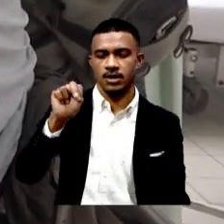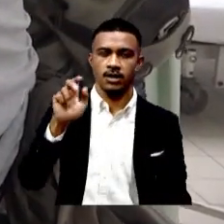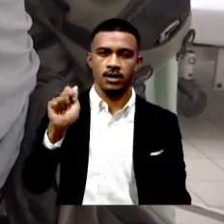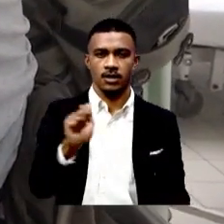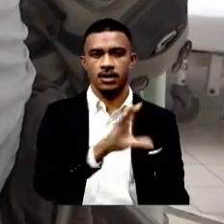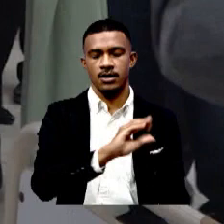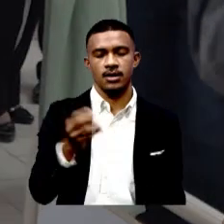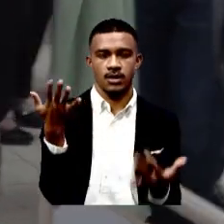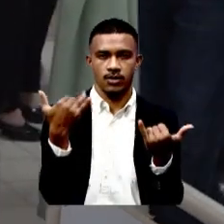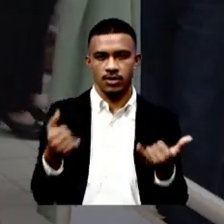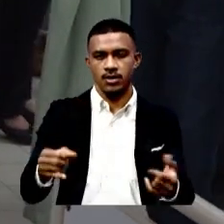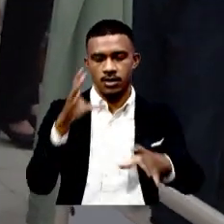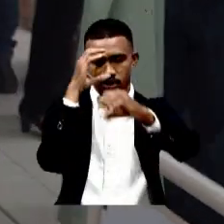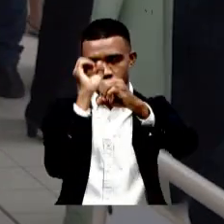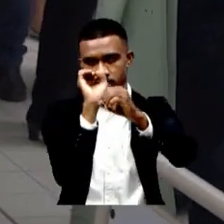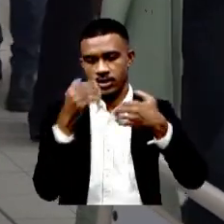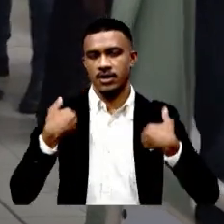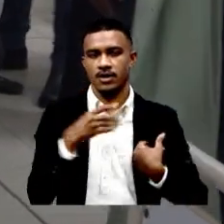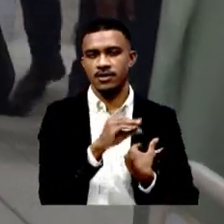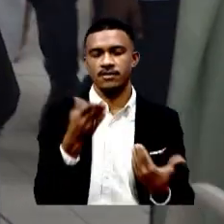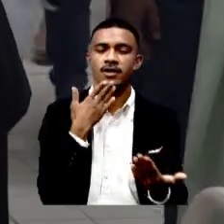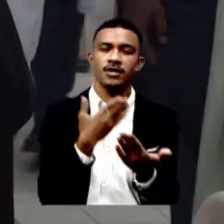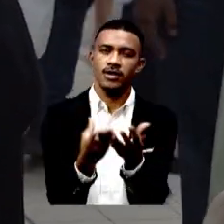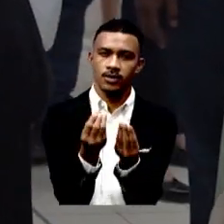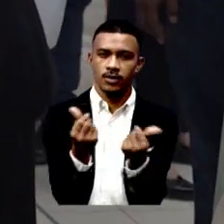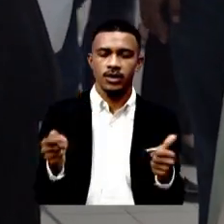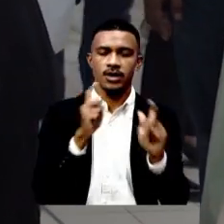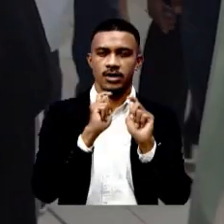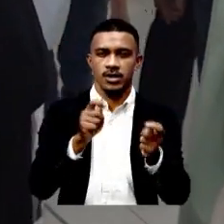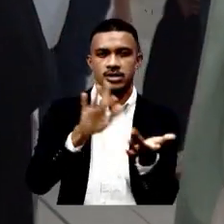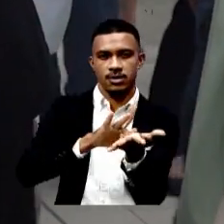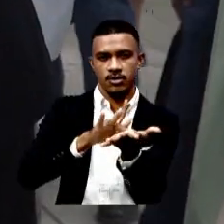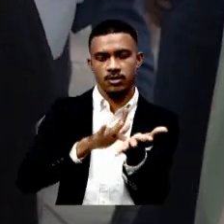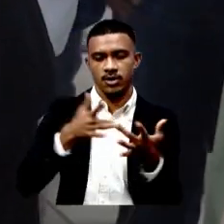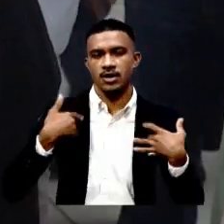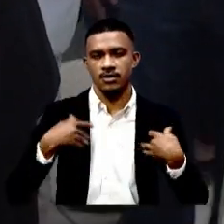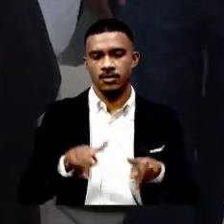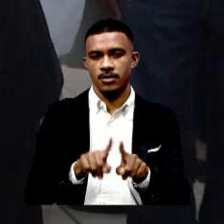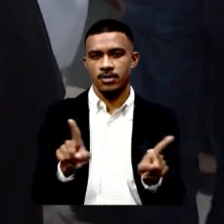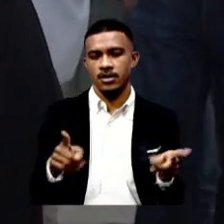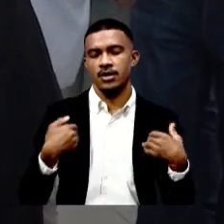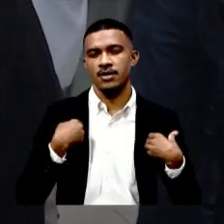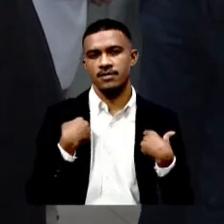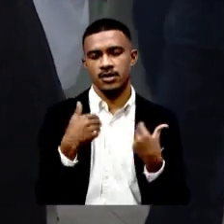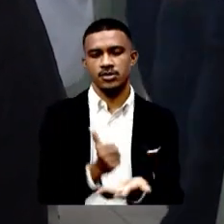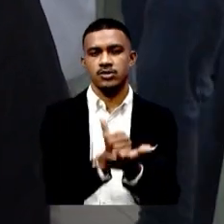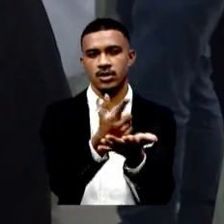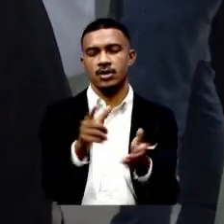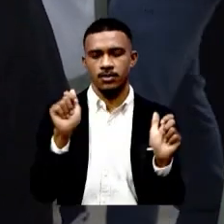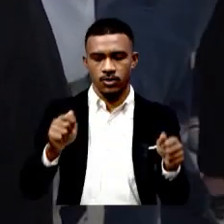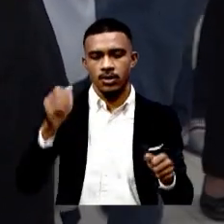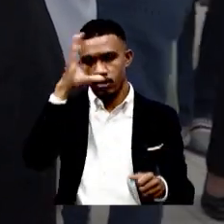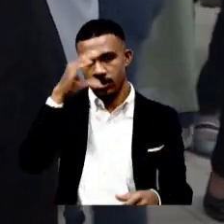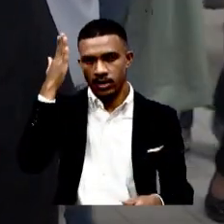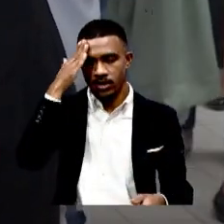Daune, Laboratório e a Capacidade Natom, Bateste Aimoruk, e a Resistência Ida, Mabeho Facilidade Ida, né, Bele Deteta Mos,